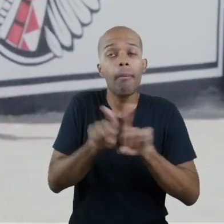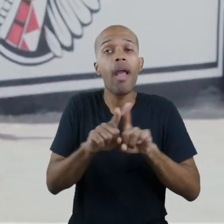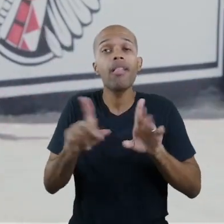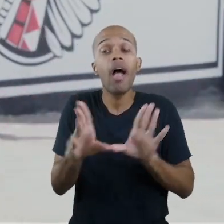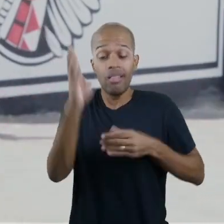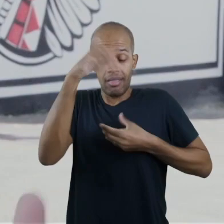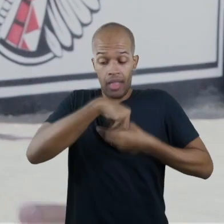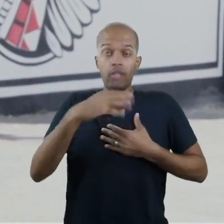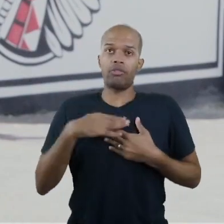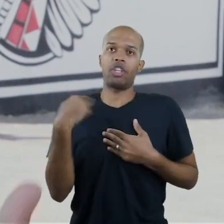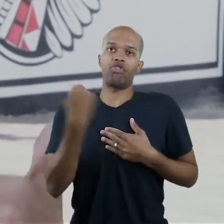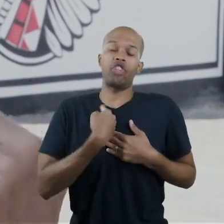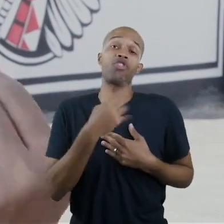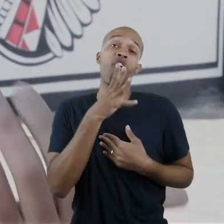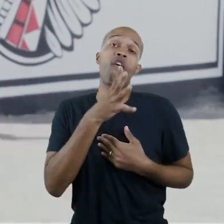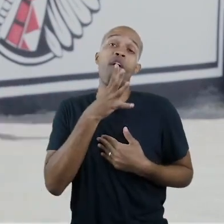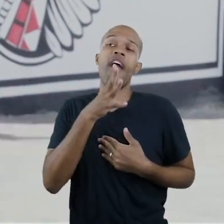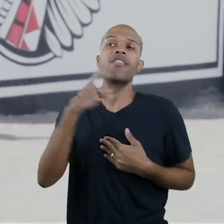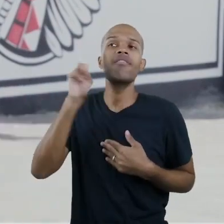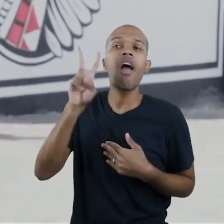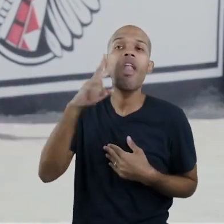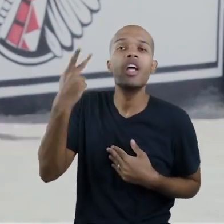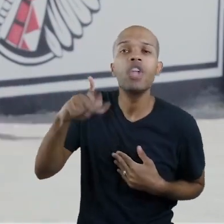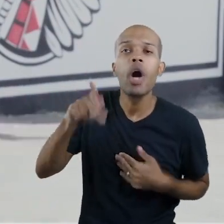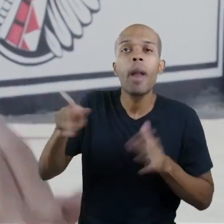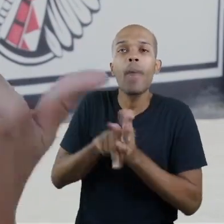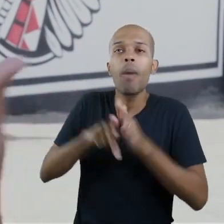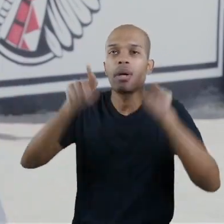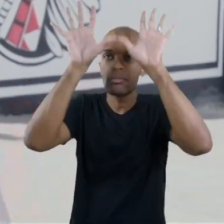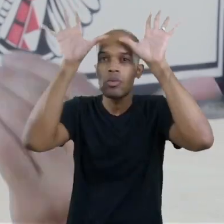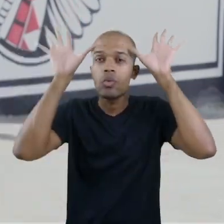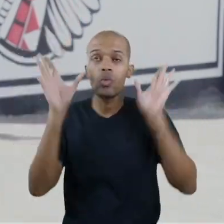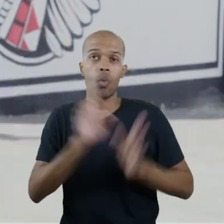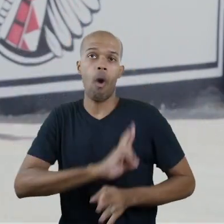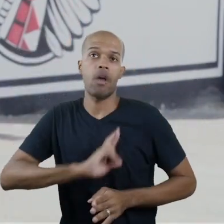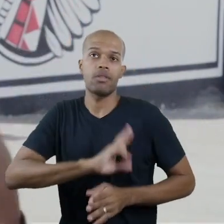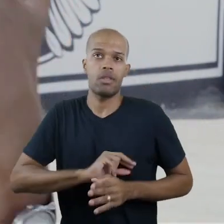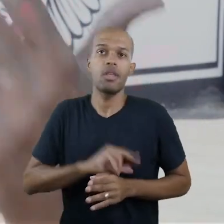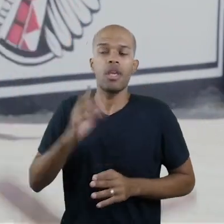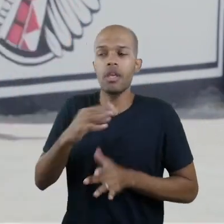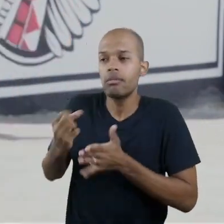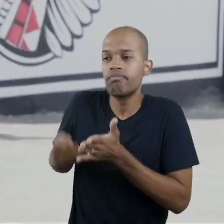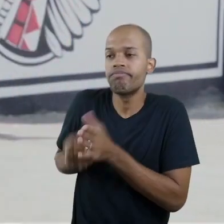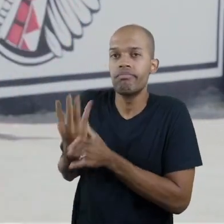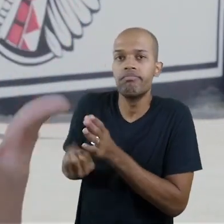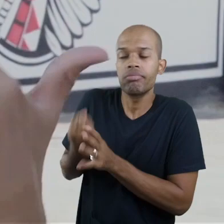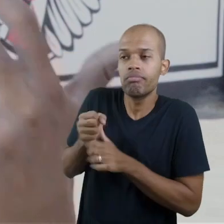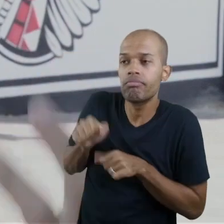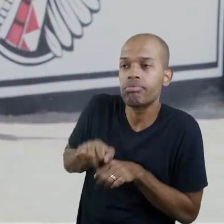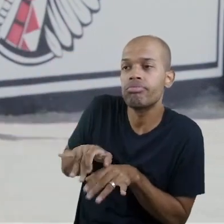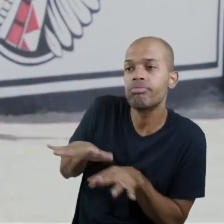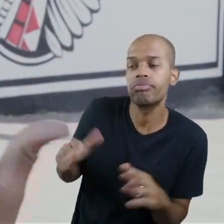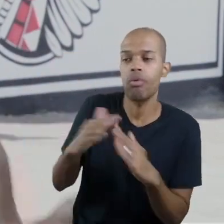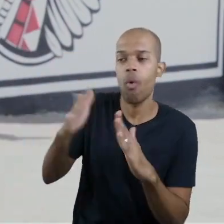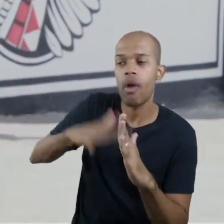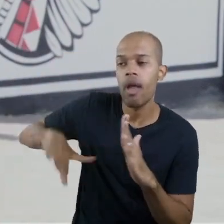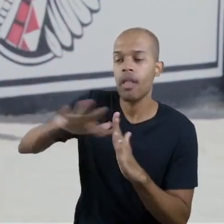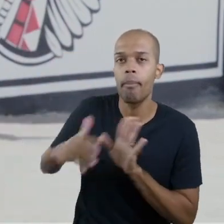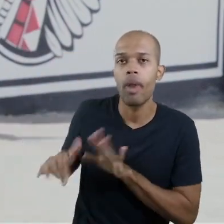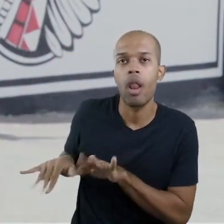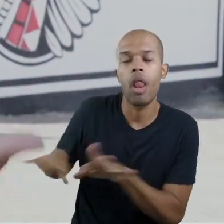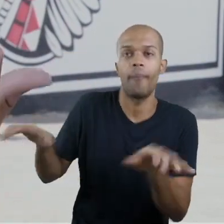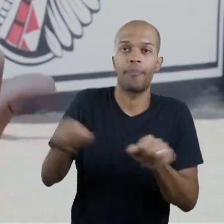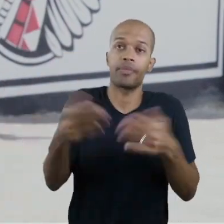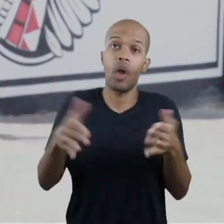dessas pessoas que conhecem a história do Cacique de Ramos e dentro de si continuam recriando esse quintal